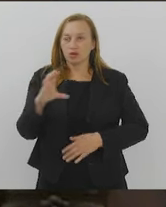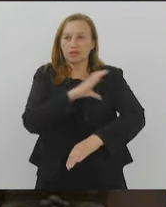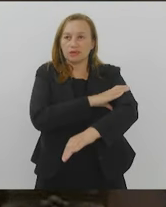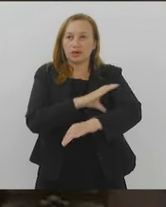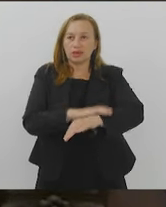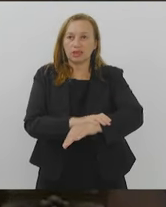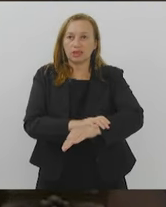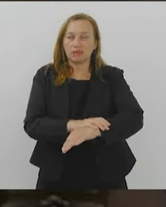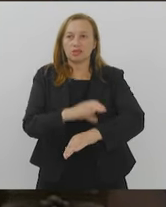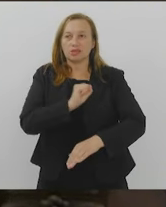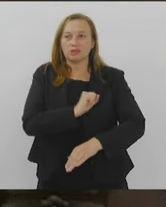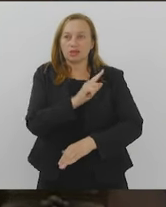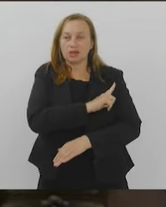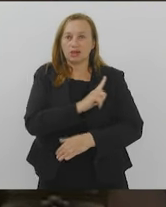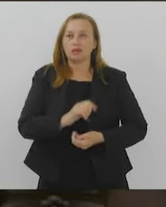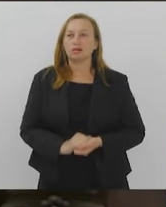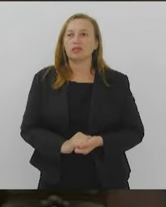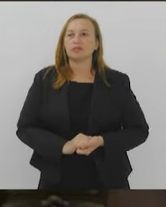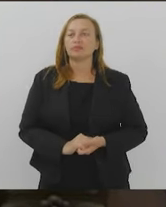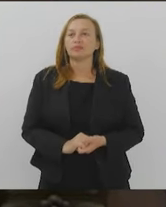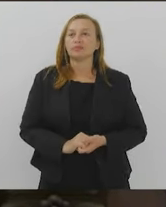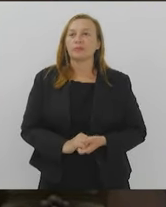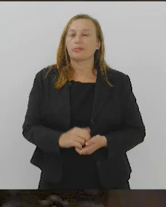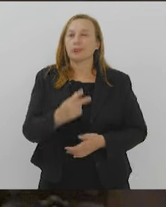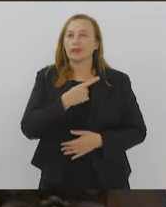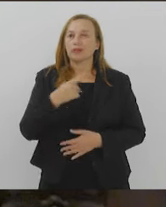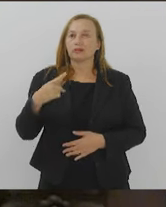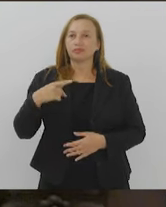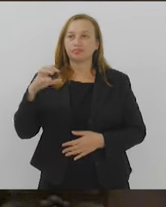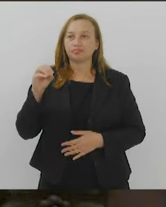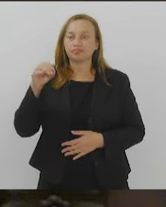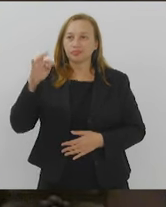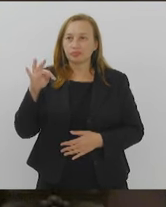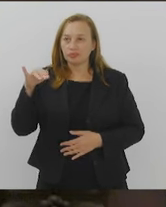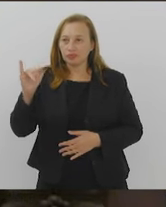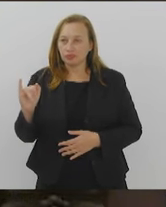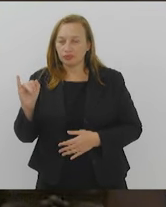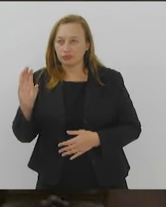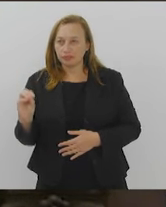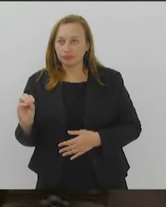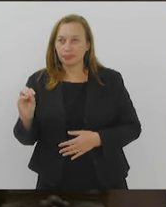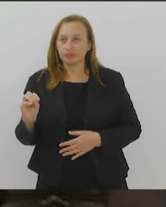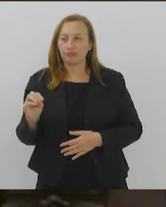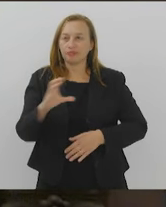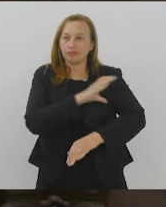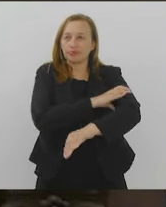Gonçalo. Nosso pastor Antônio Carlos Figueiredo, da Assembleia de Deus